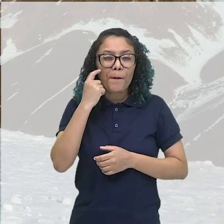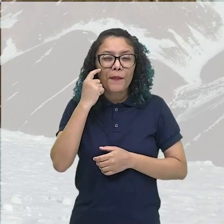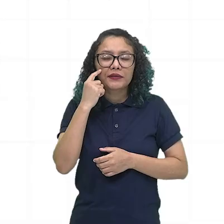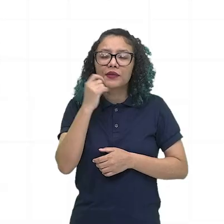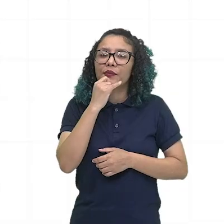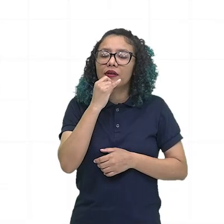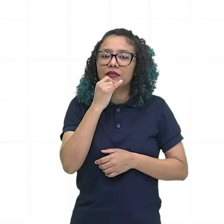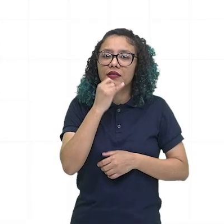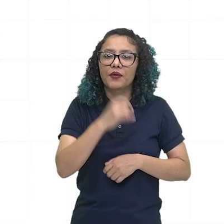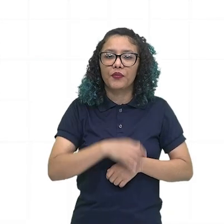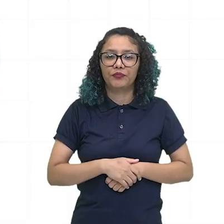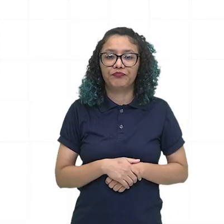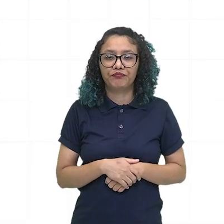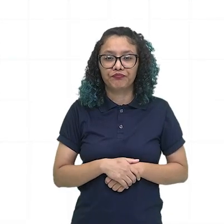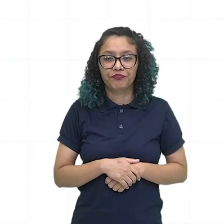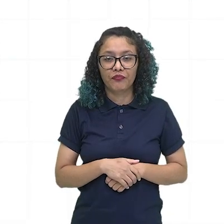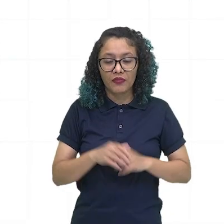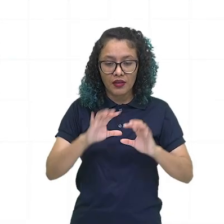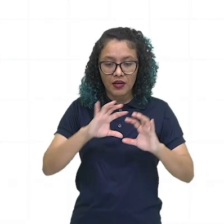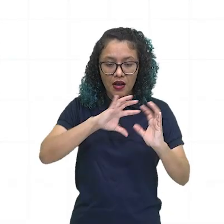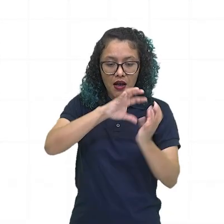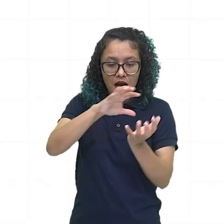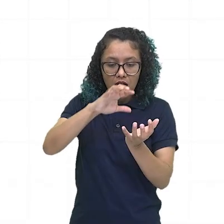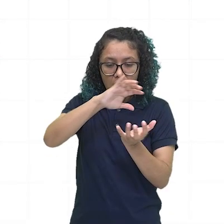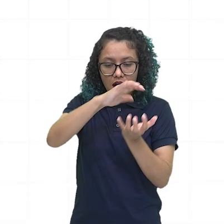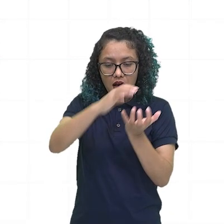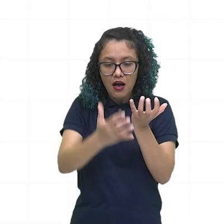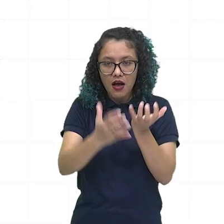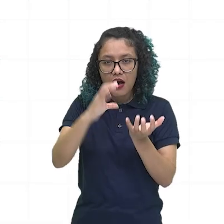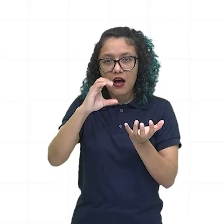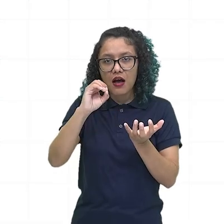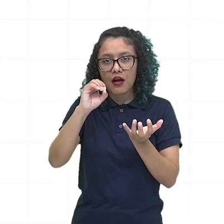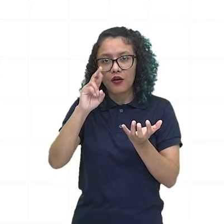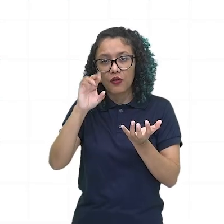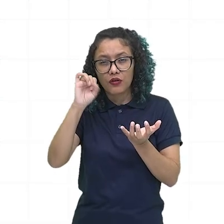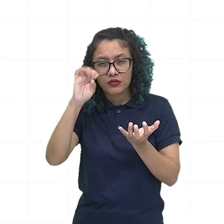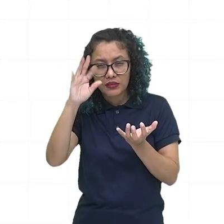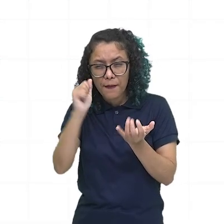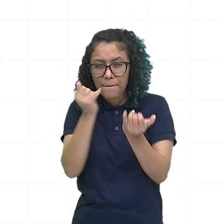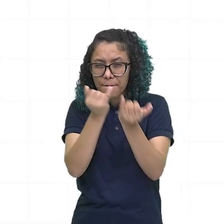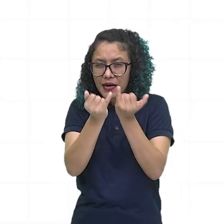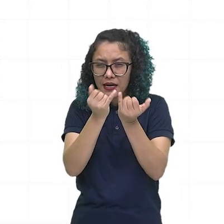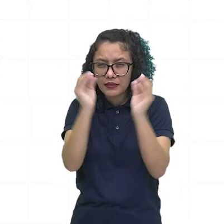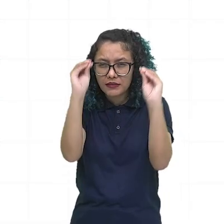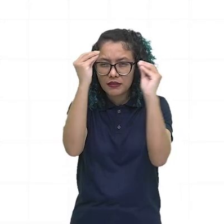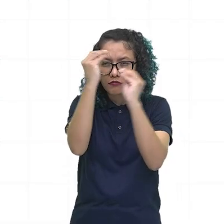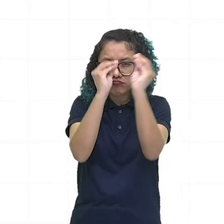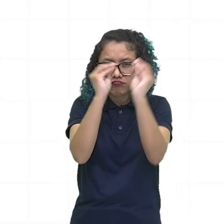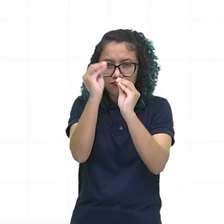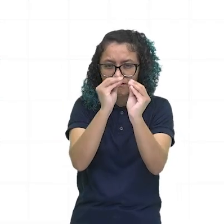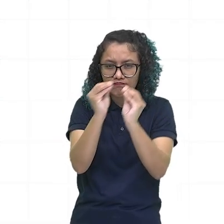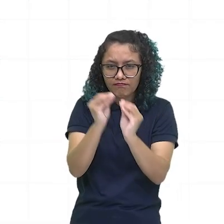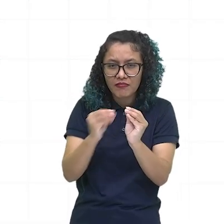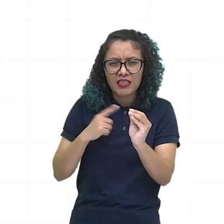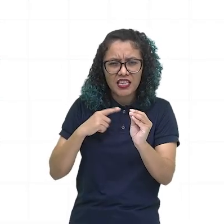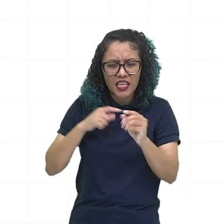que a crosta terrestre, ela é como um enorme quebra-cabeça formado por